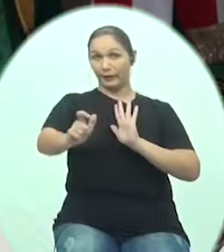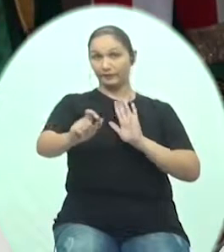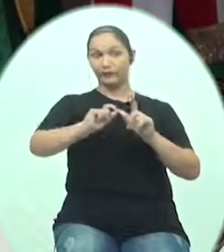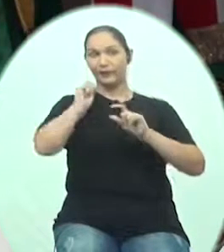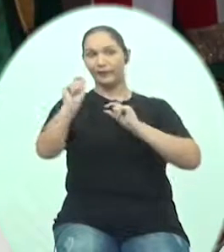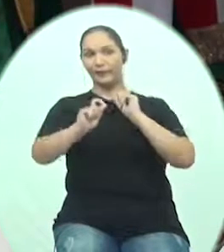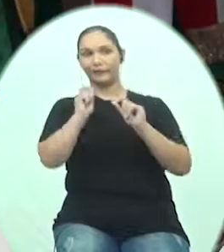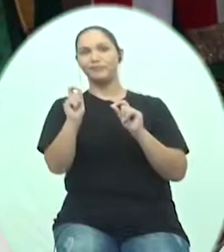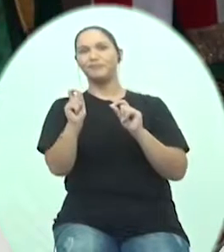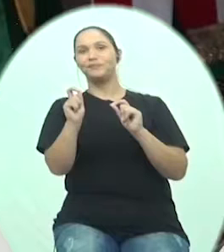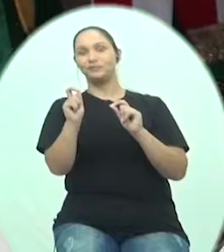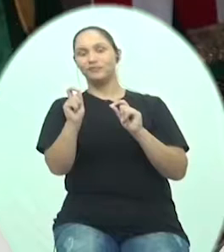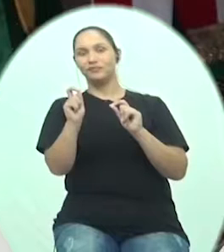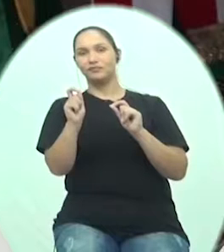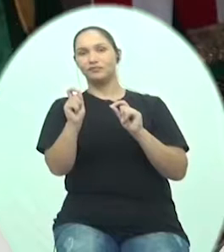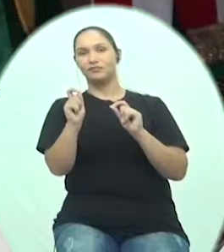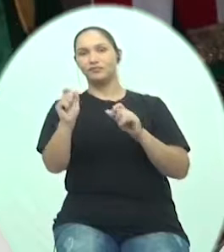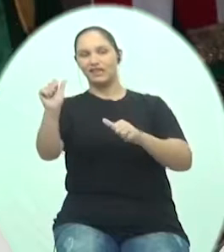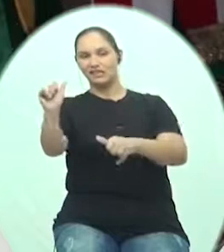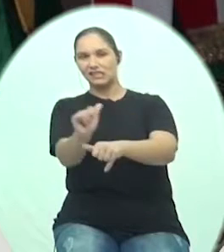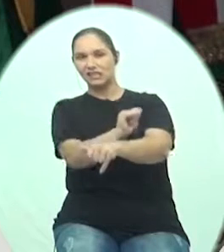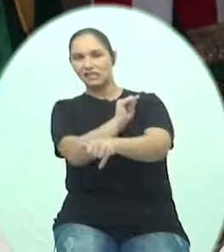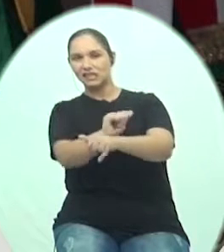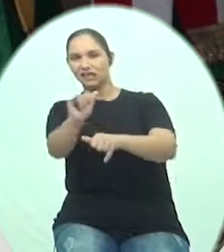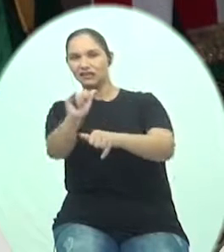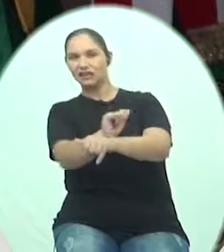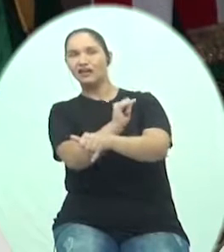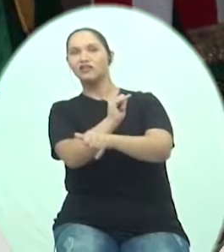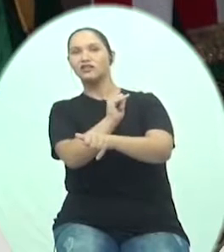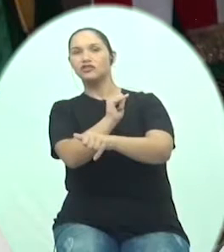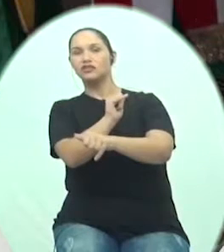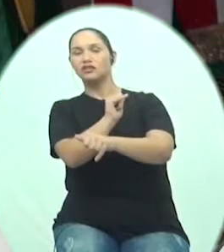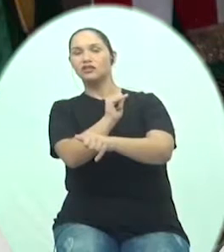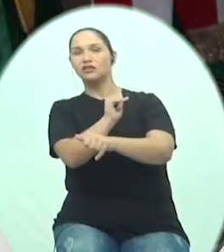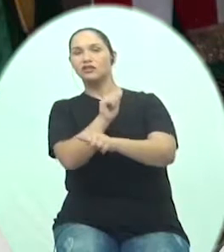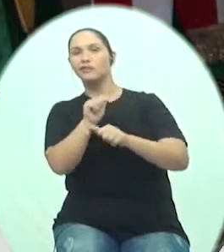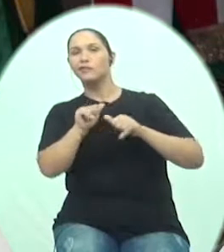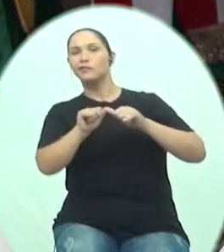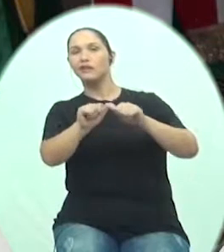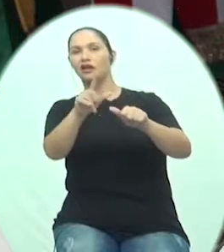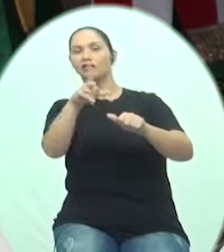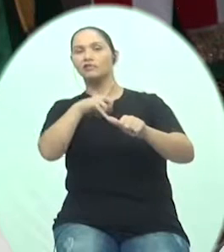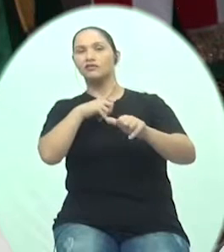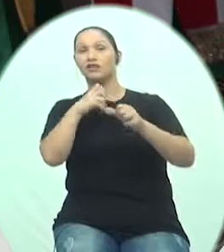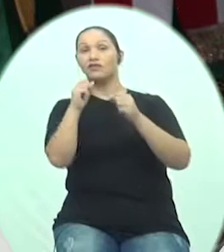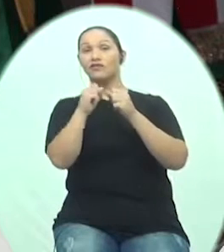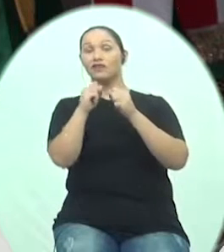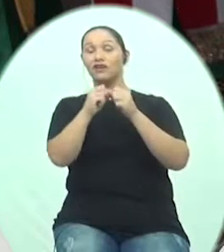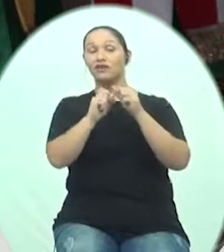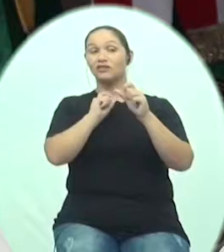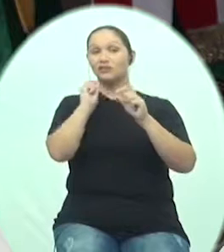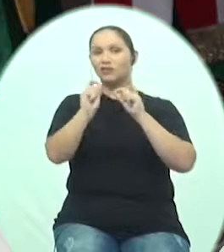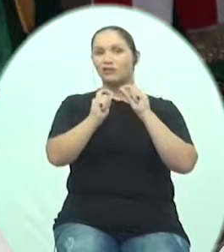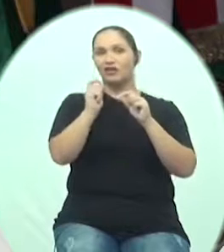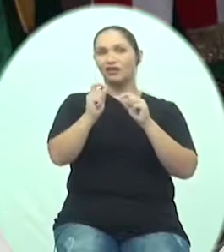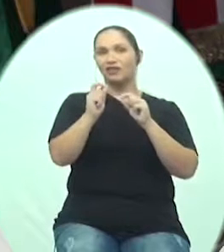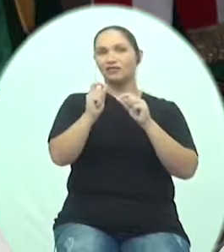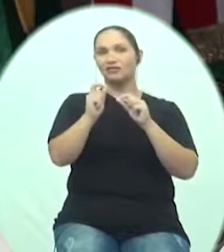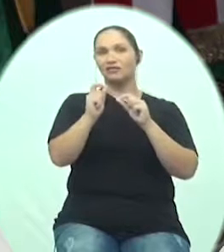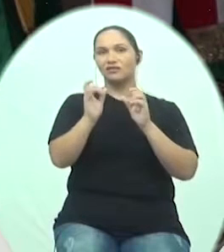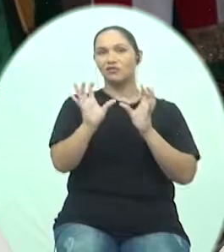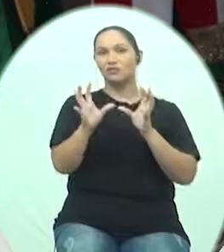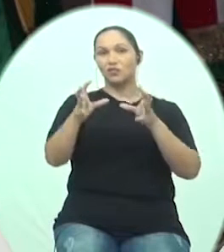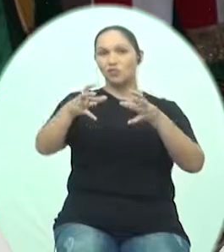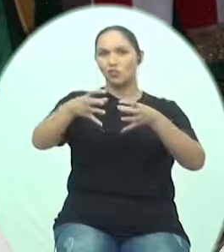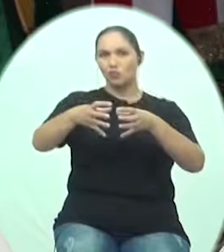é a capacidade estratégica é o poder de barganha que os senhores T que pode manter o Criciuma onde deveria estar